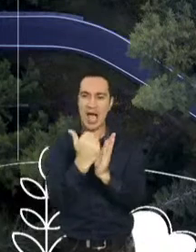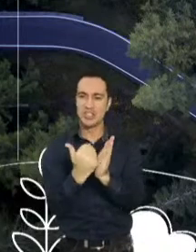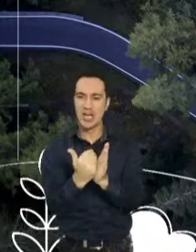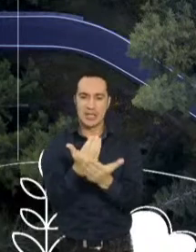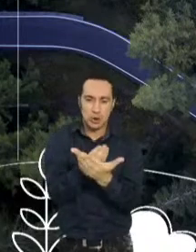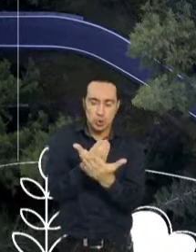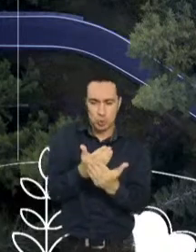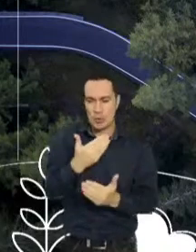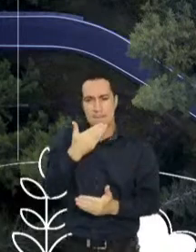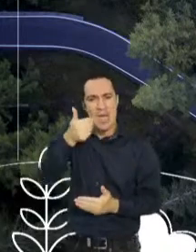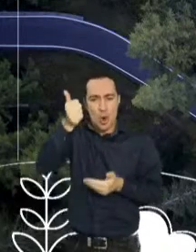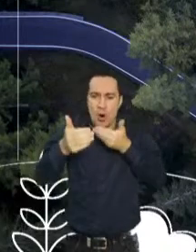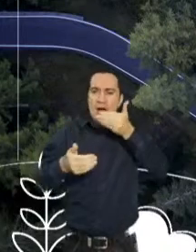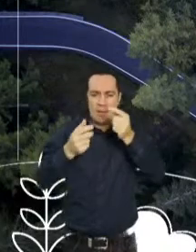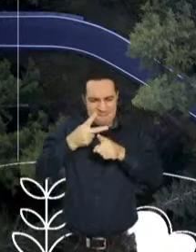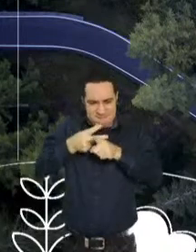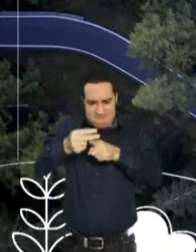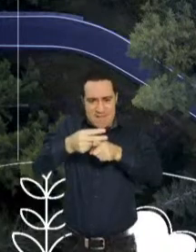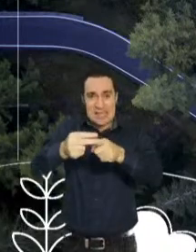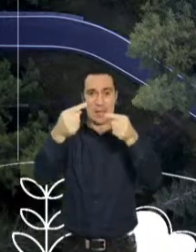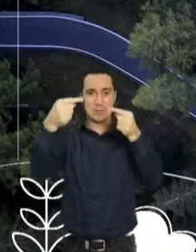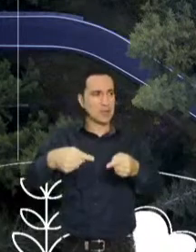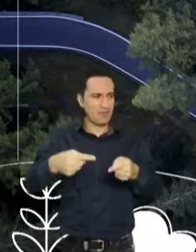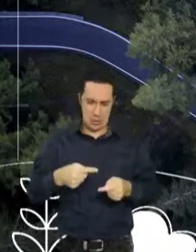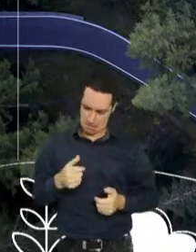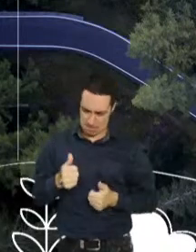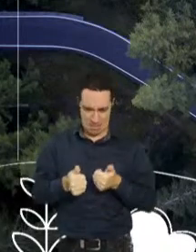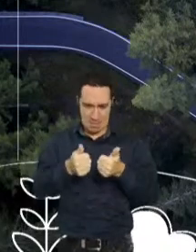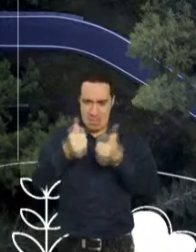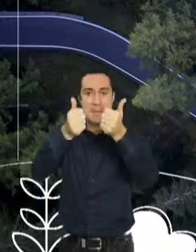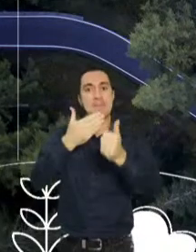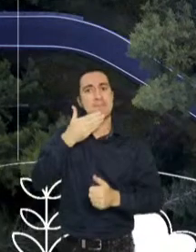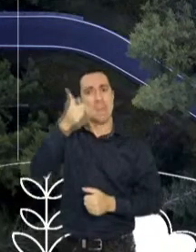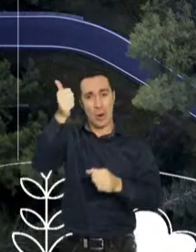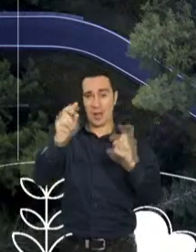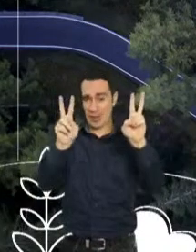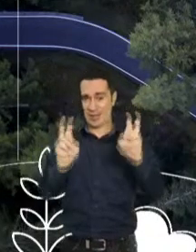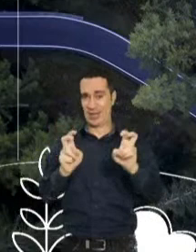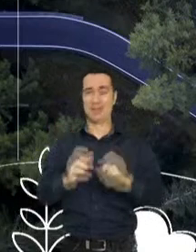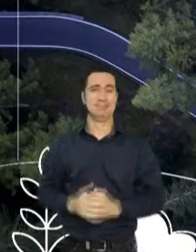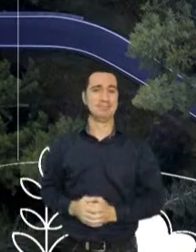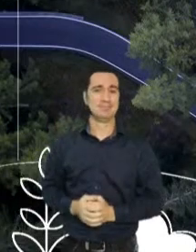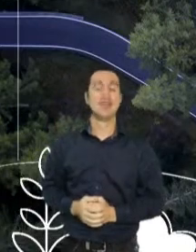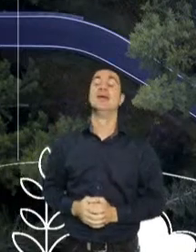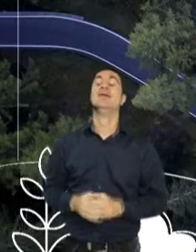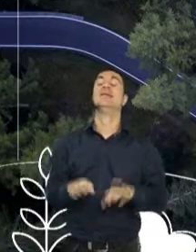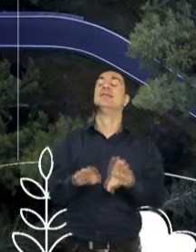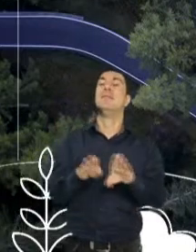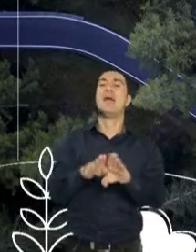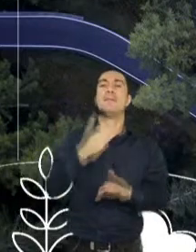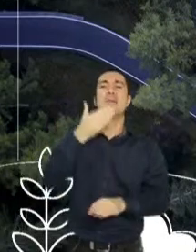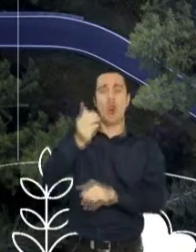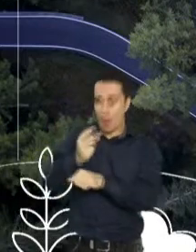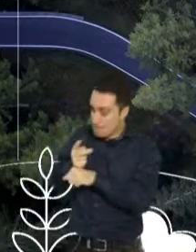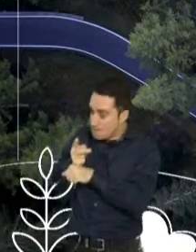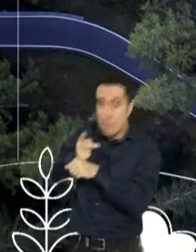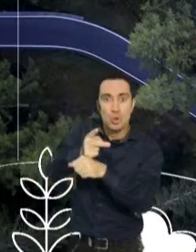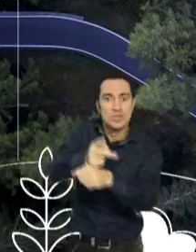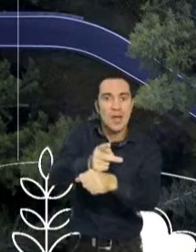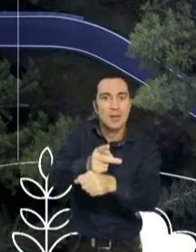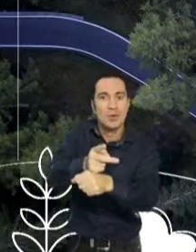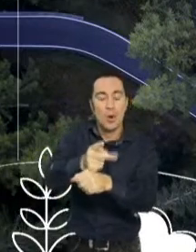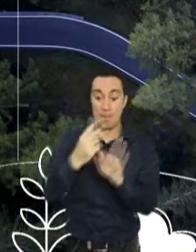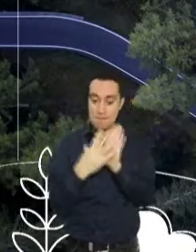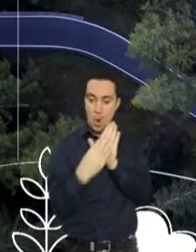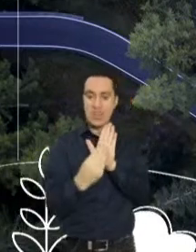e superando desafios para essa transição verde que buscamos, né? Melhor dizendo, buscando uma transição para um